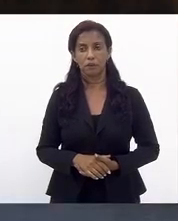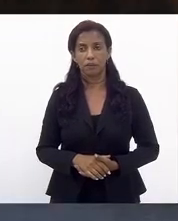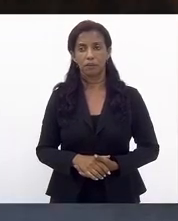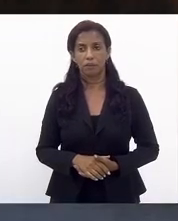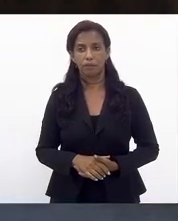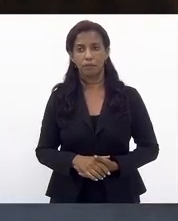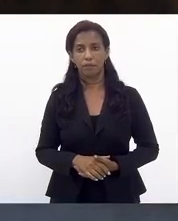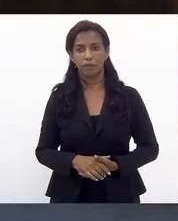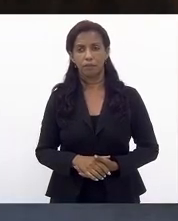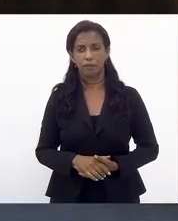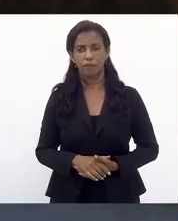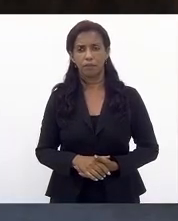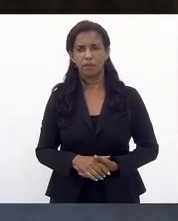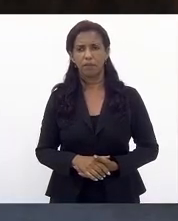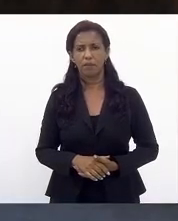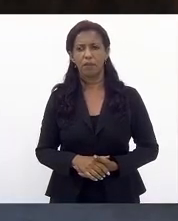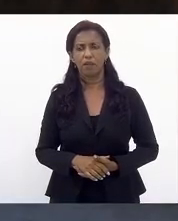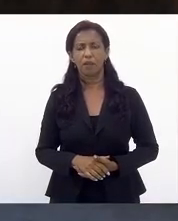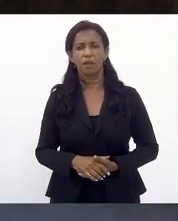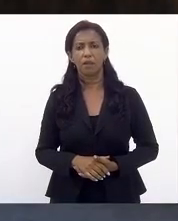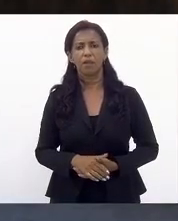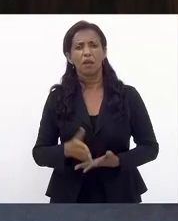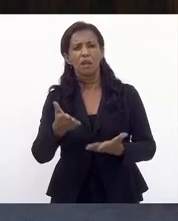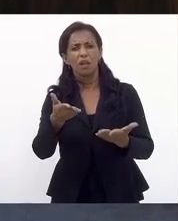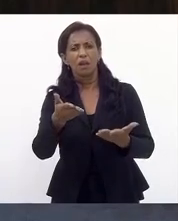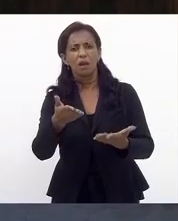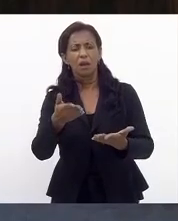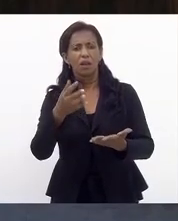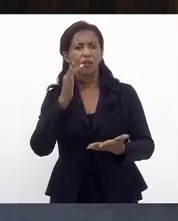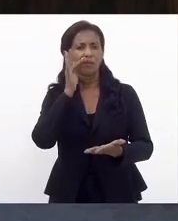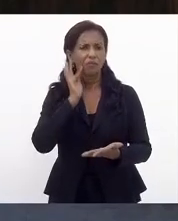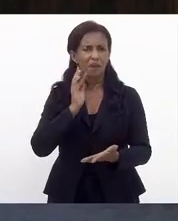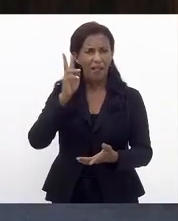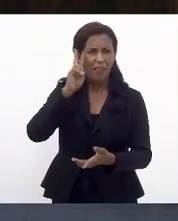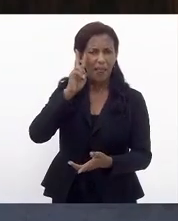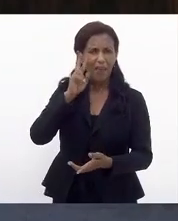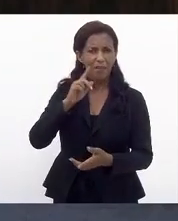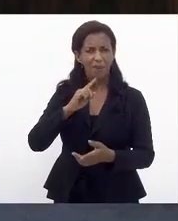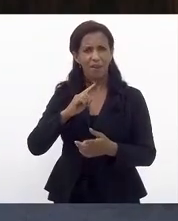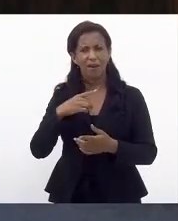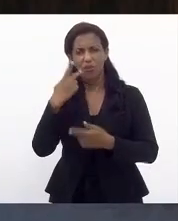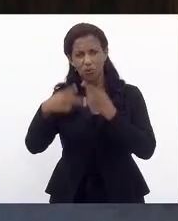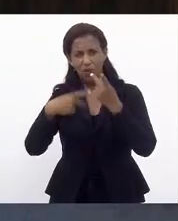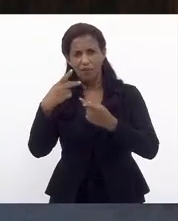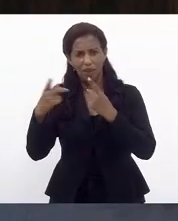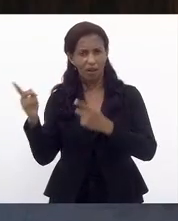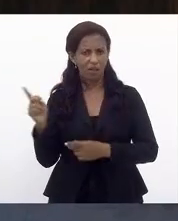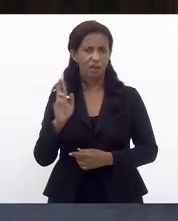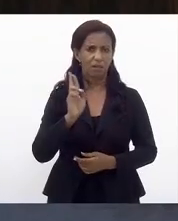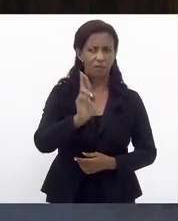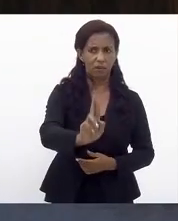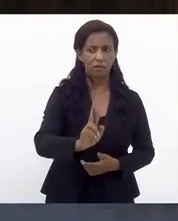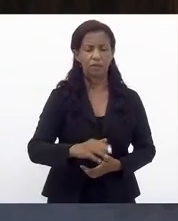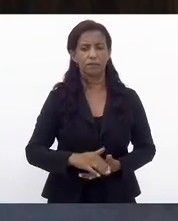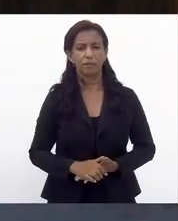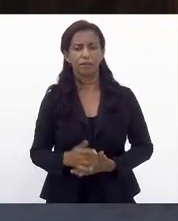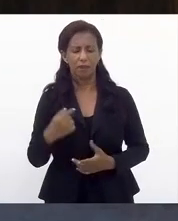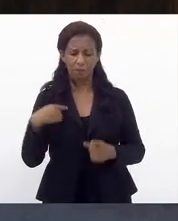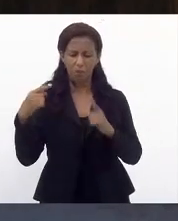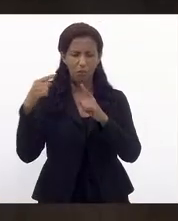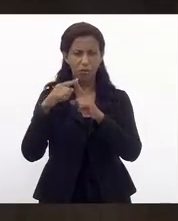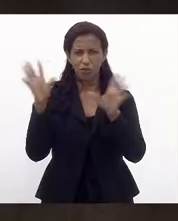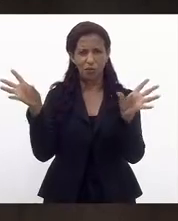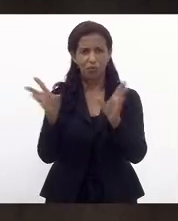e que dia que você nem mesmo aqui no microfone à parte dessa serafini é memória e o seu questionamento nós vamos